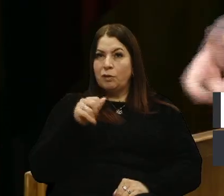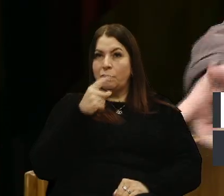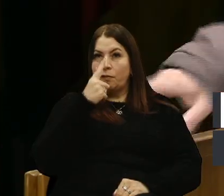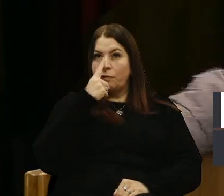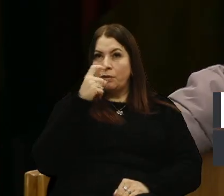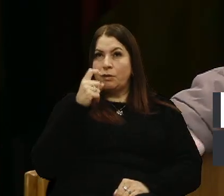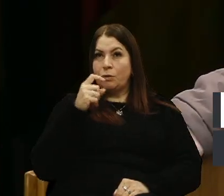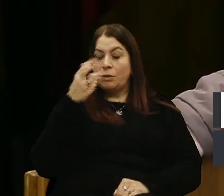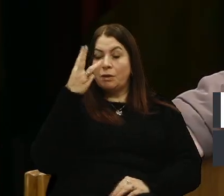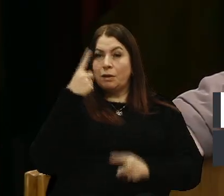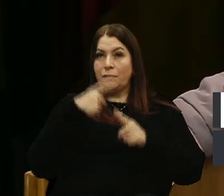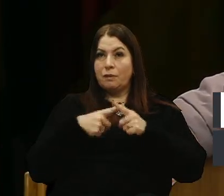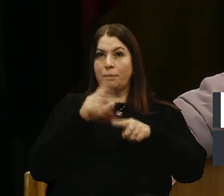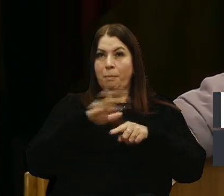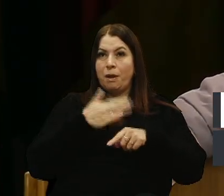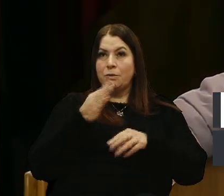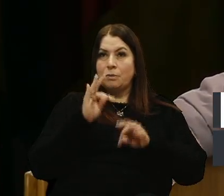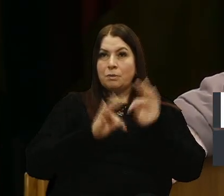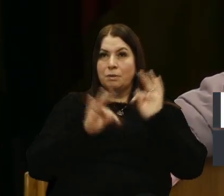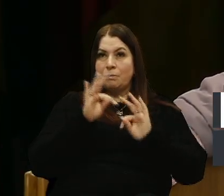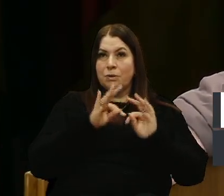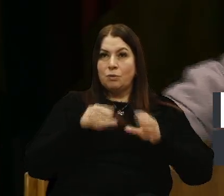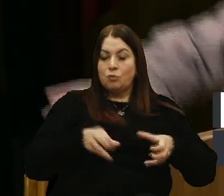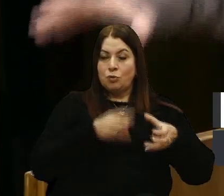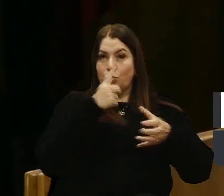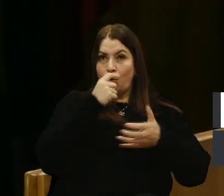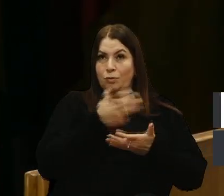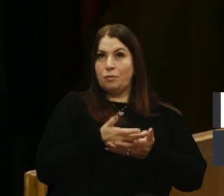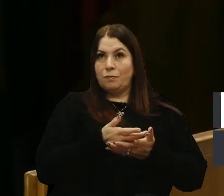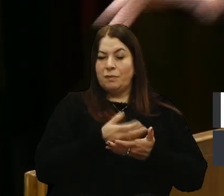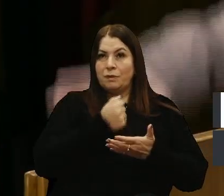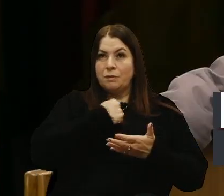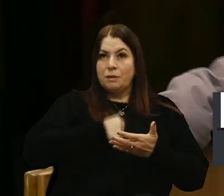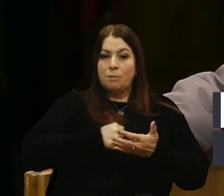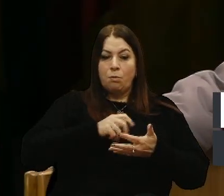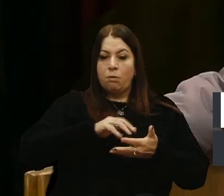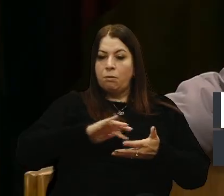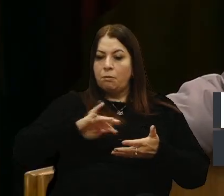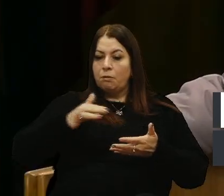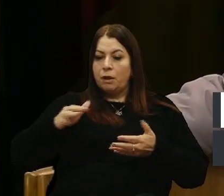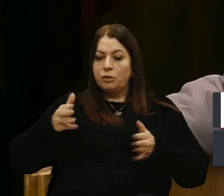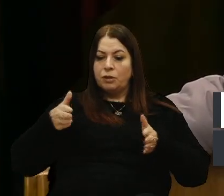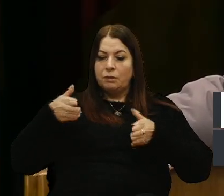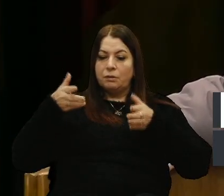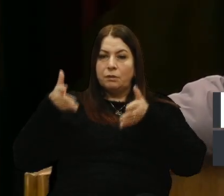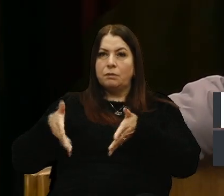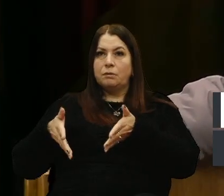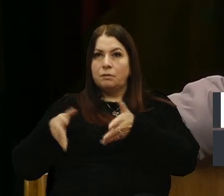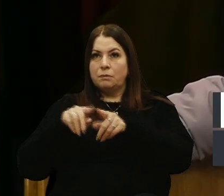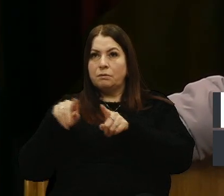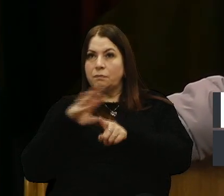3 vezes mais o tratamento de esgoto. Vai ter merda boiando do lado do cemitério.